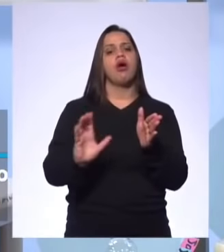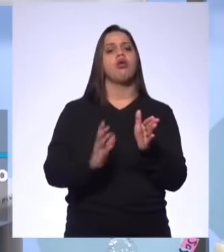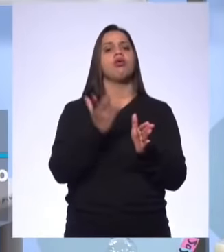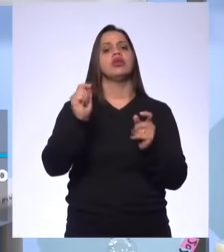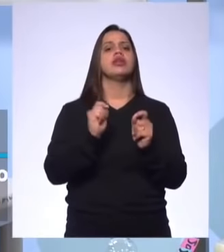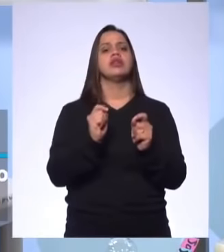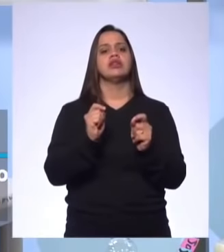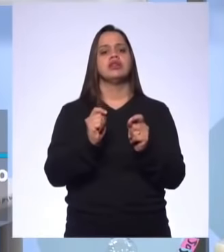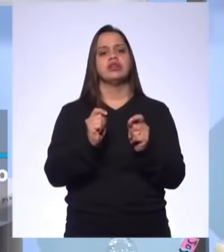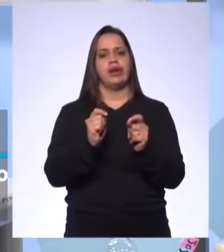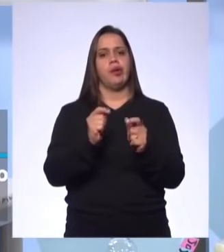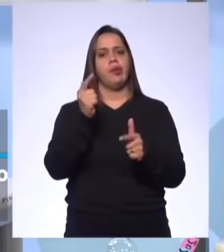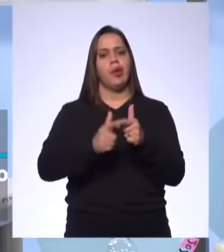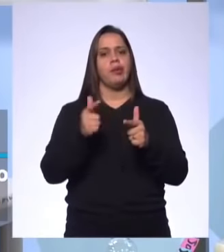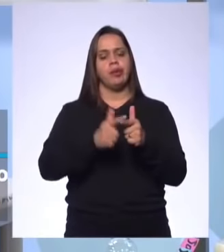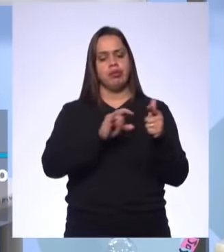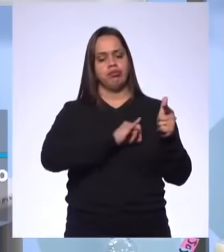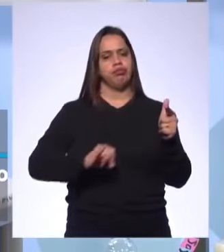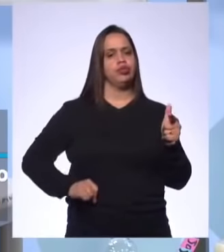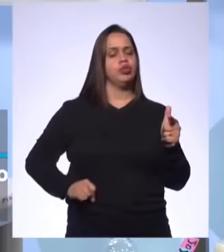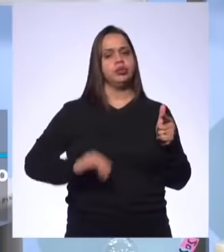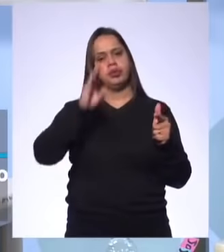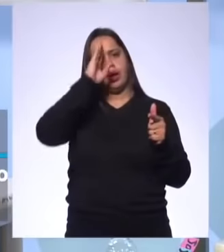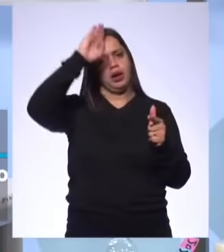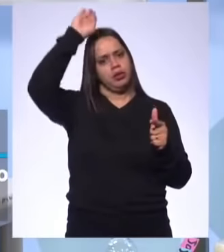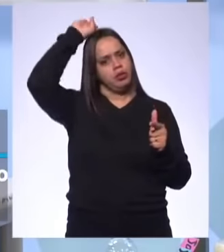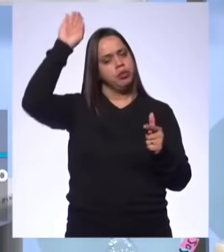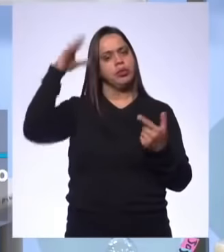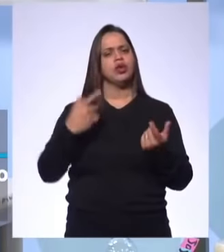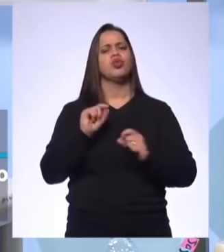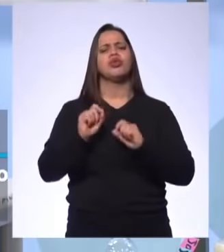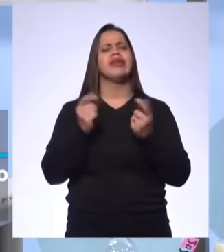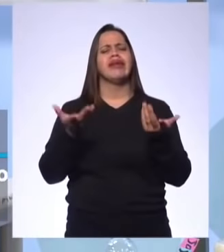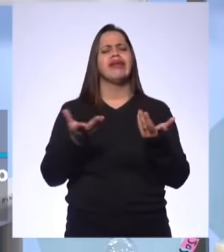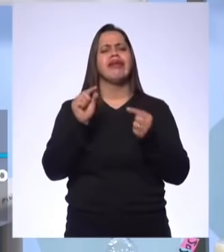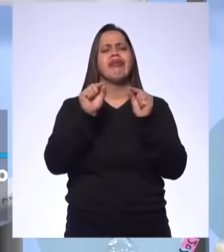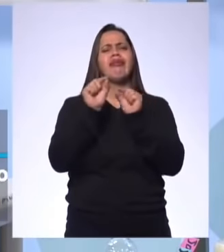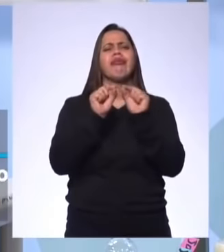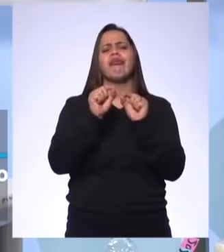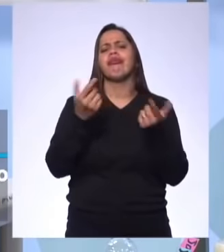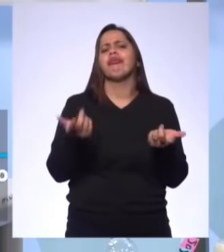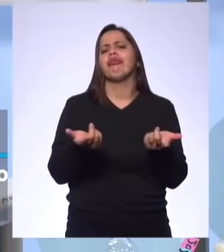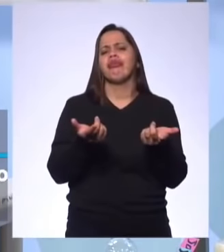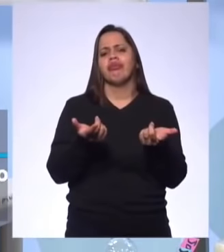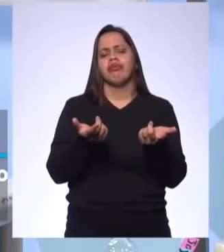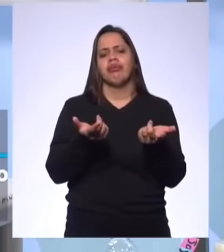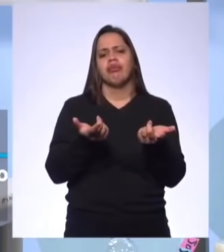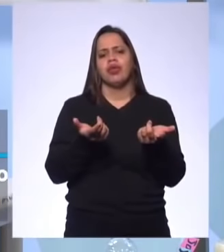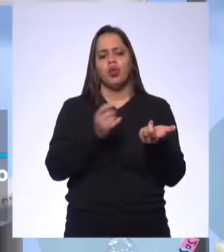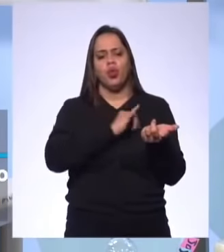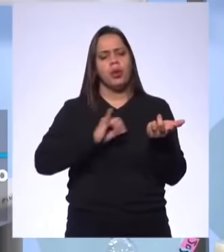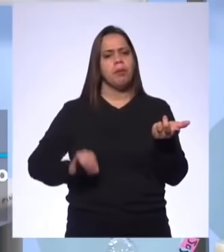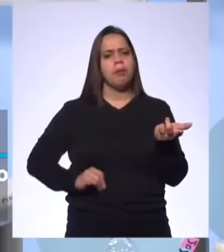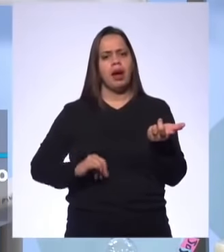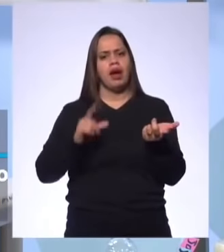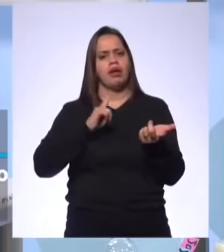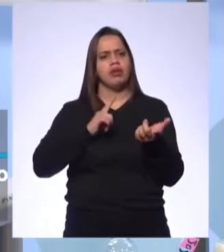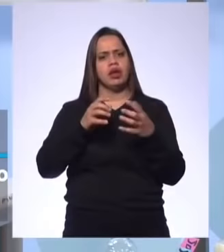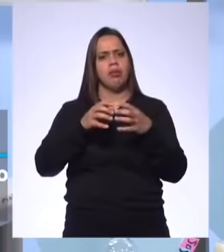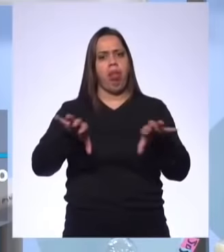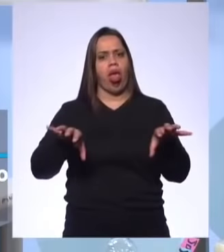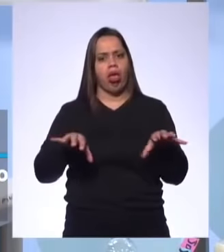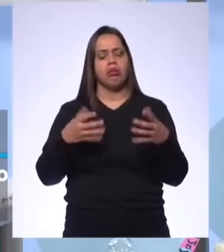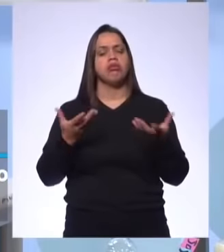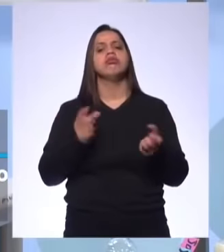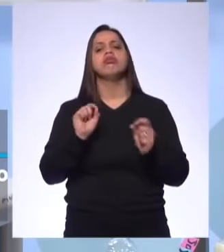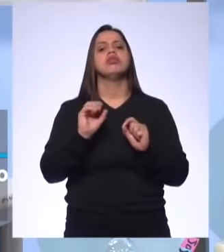Império Romano? O que tem a ver esses povos que chegaram com o império que se desarticulou? Vamos ver.